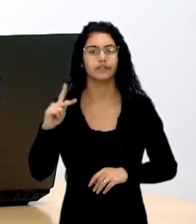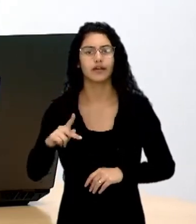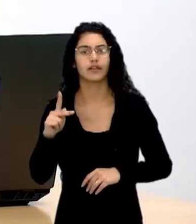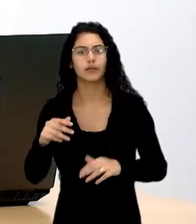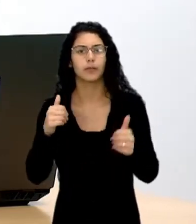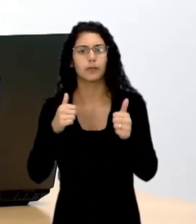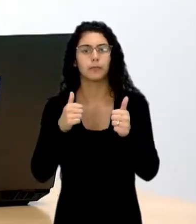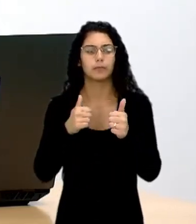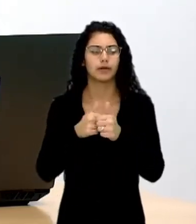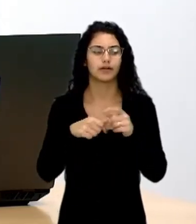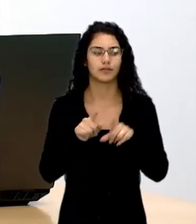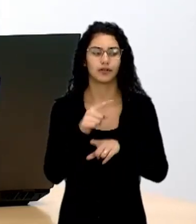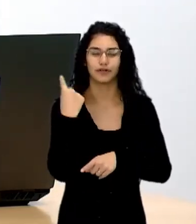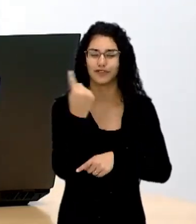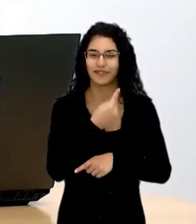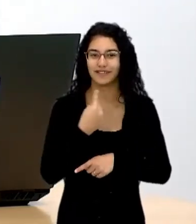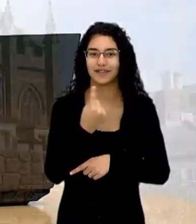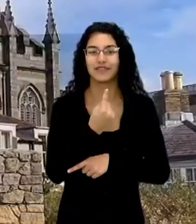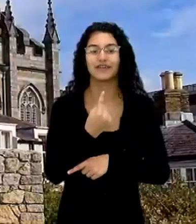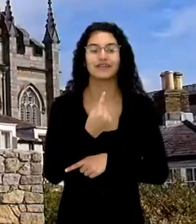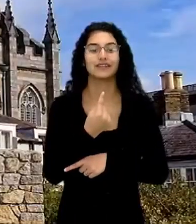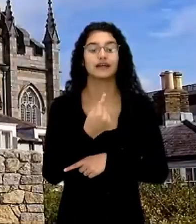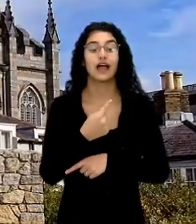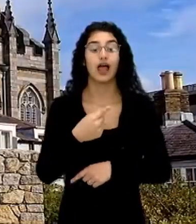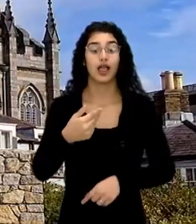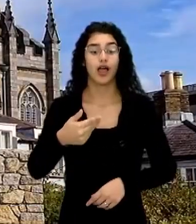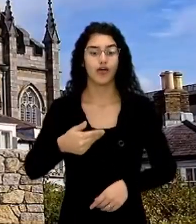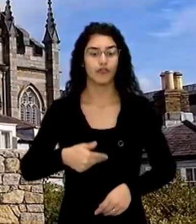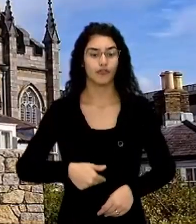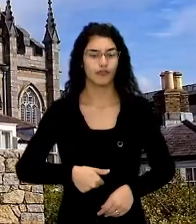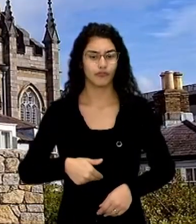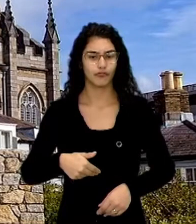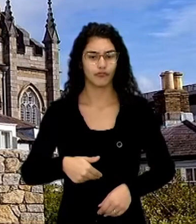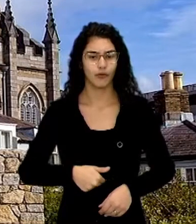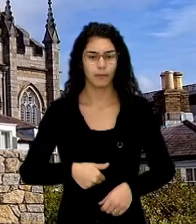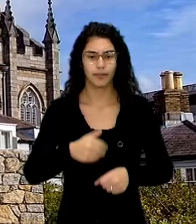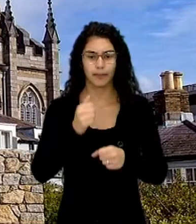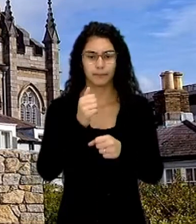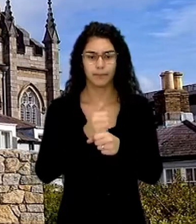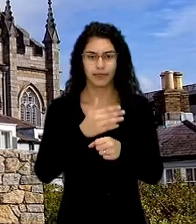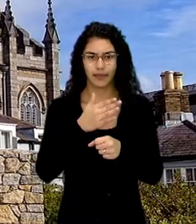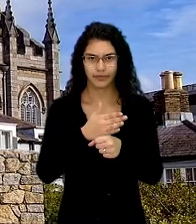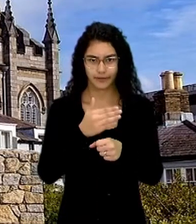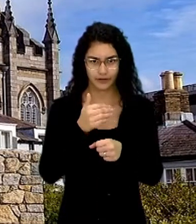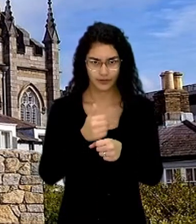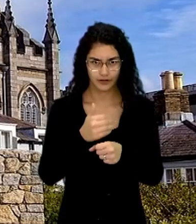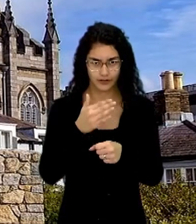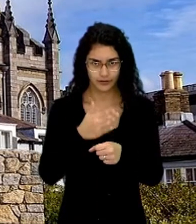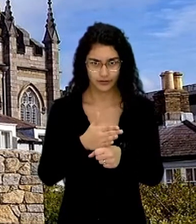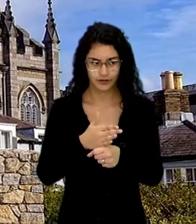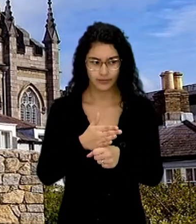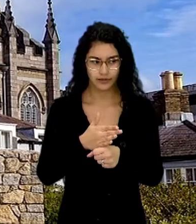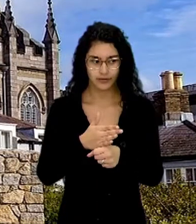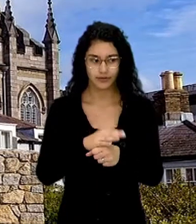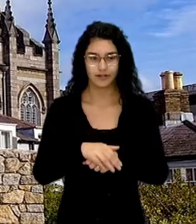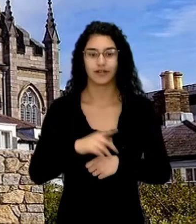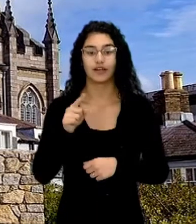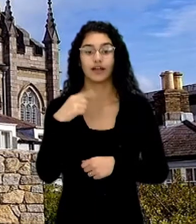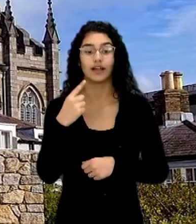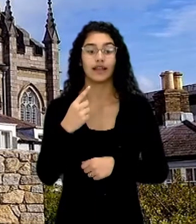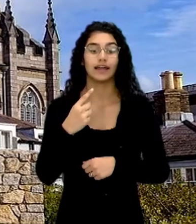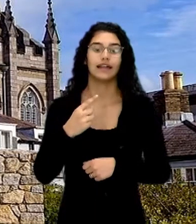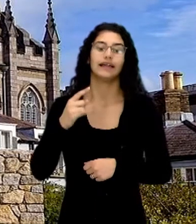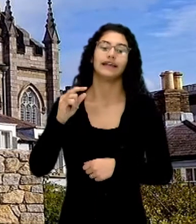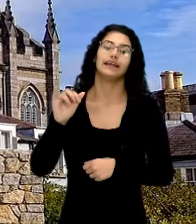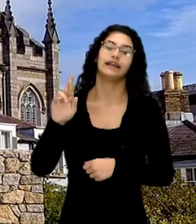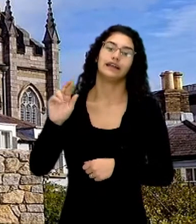nosso radar. Estamos falando da grande fome das batatas. Você já ouviu falar nisso? Então, estamos falando da Irlanda. A